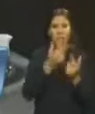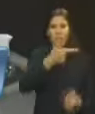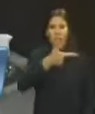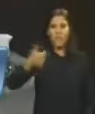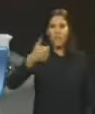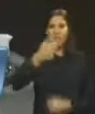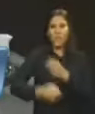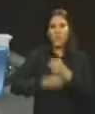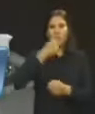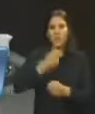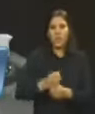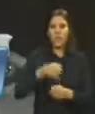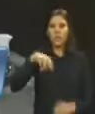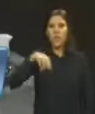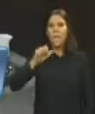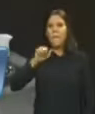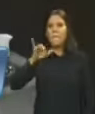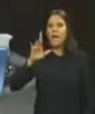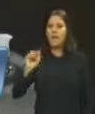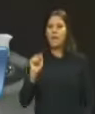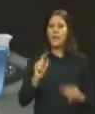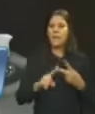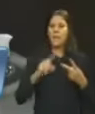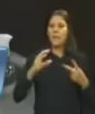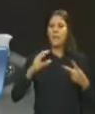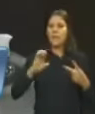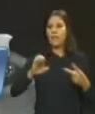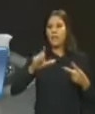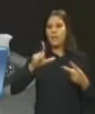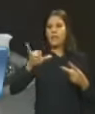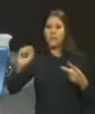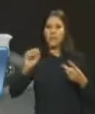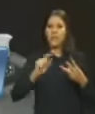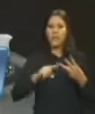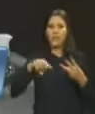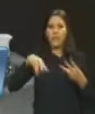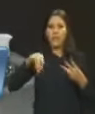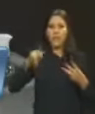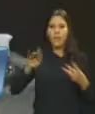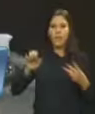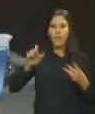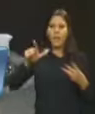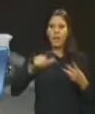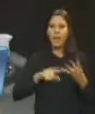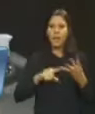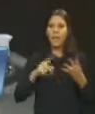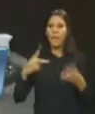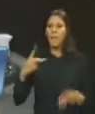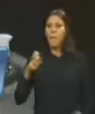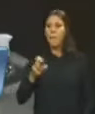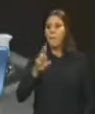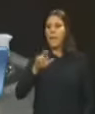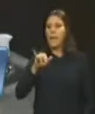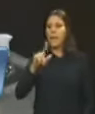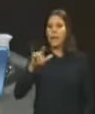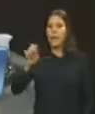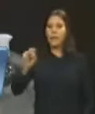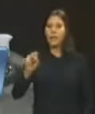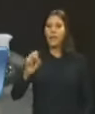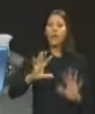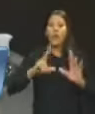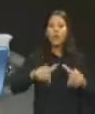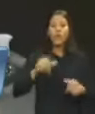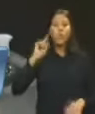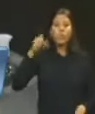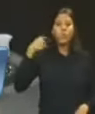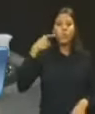a doutora Maiara, a doutora Cecília, o doutor Miguel, o doutor Péricles, a doutora Lourdes, os advogados e advogadas selecionados